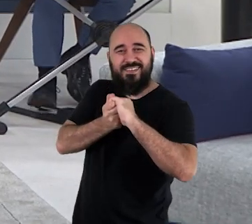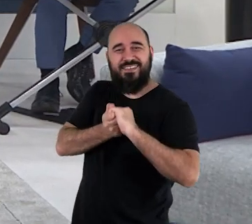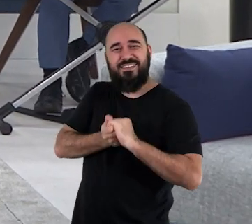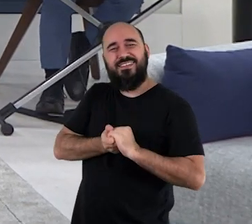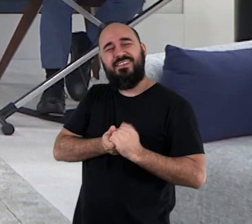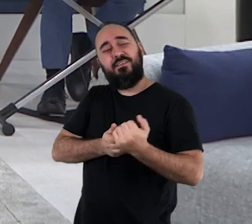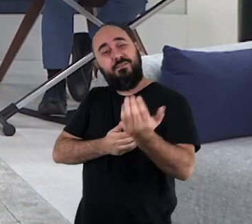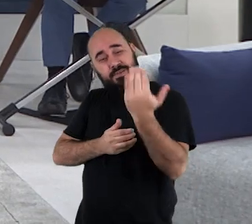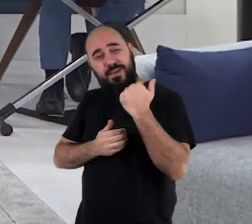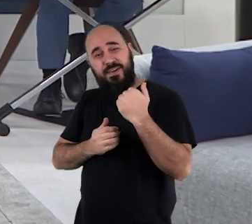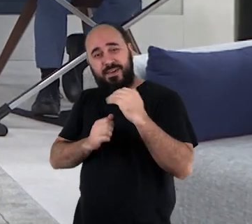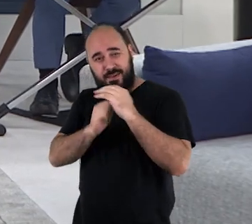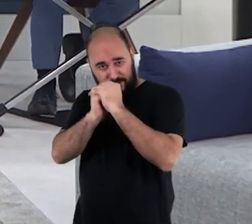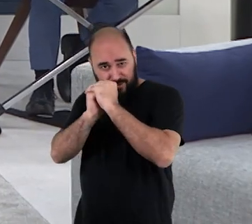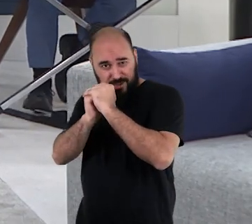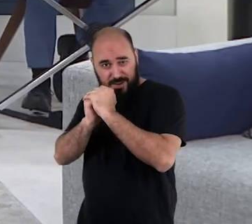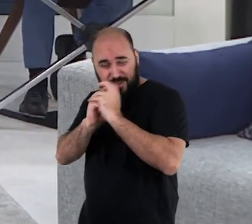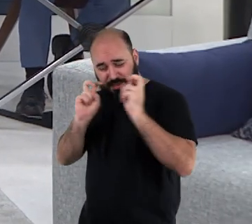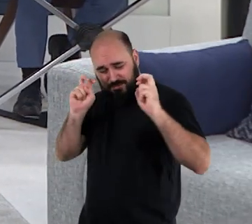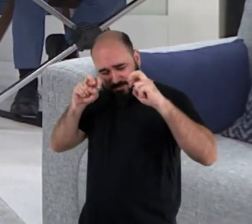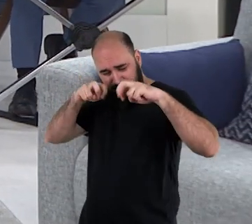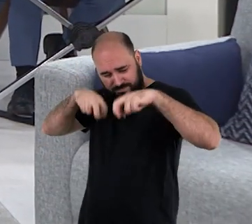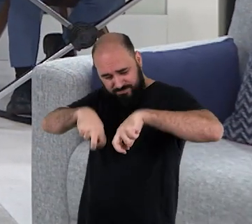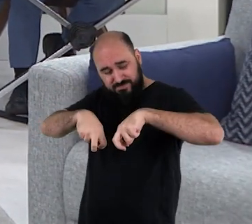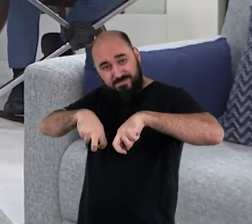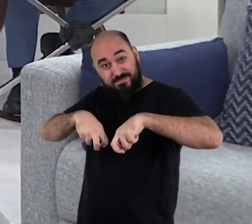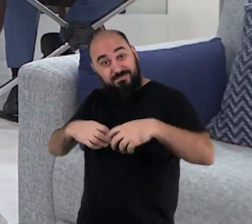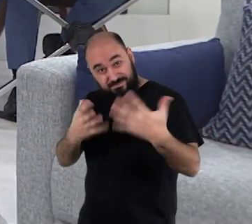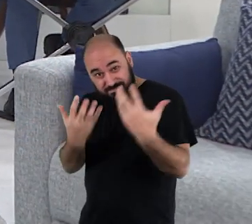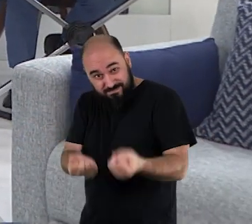mão. Vamos orar.